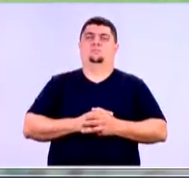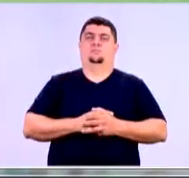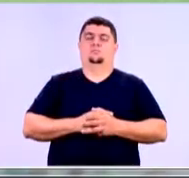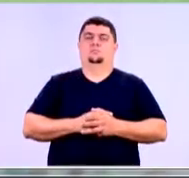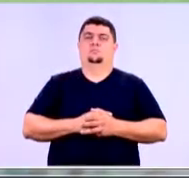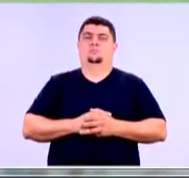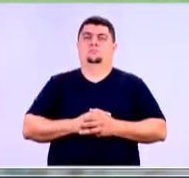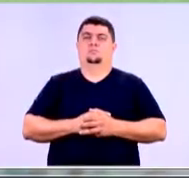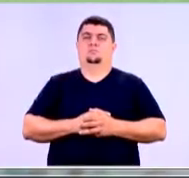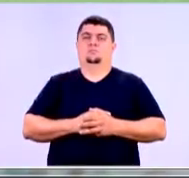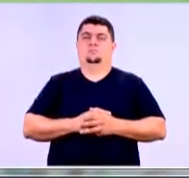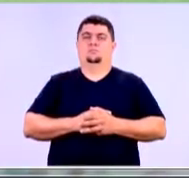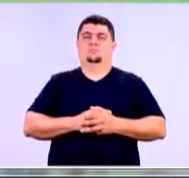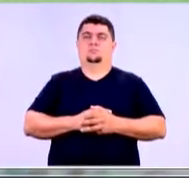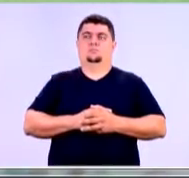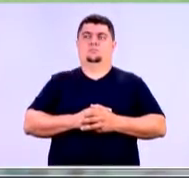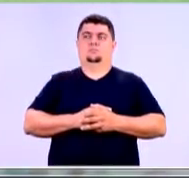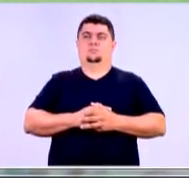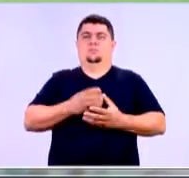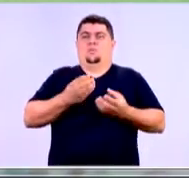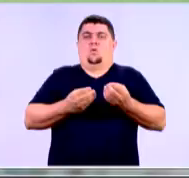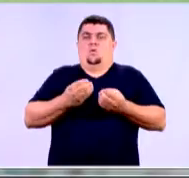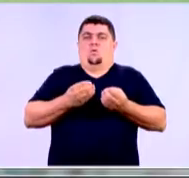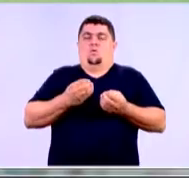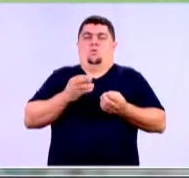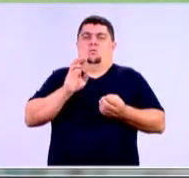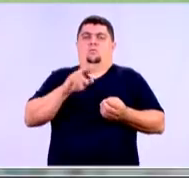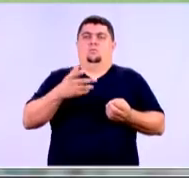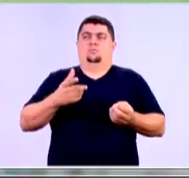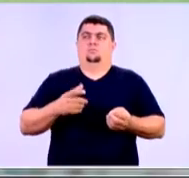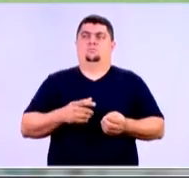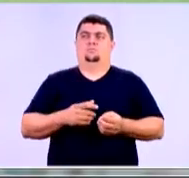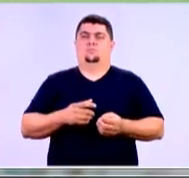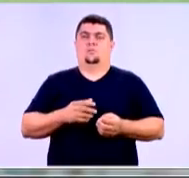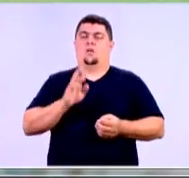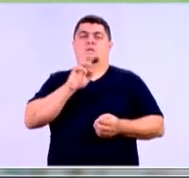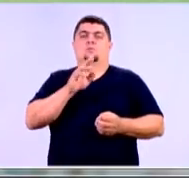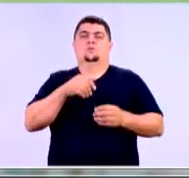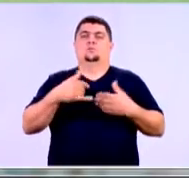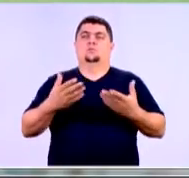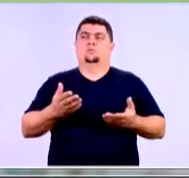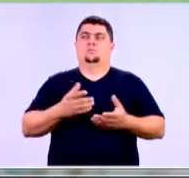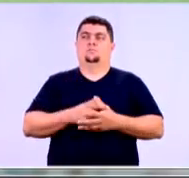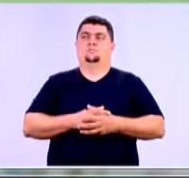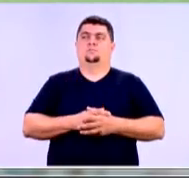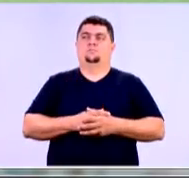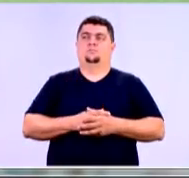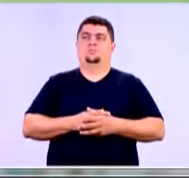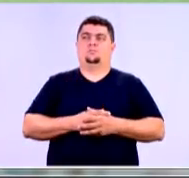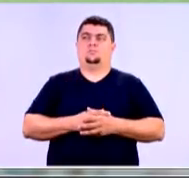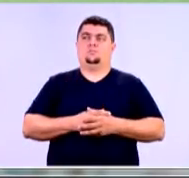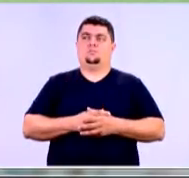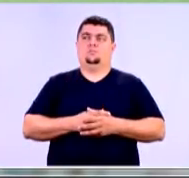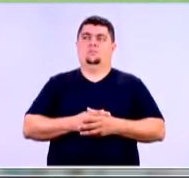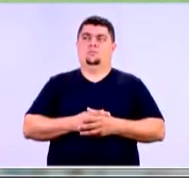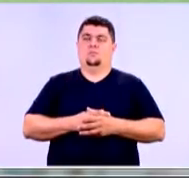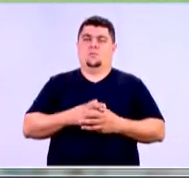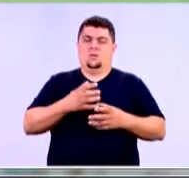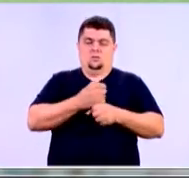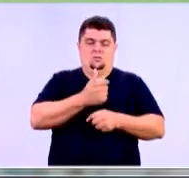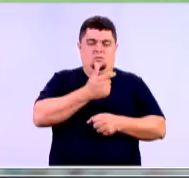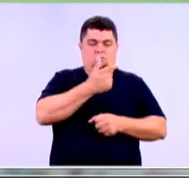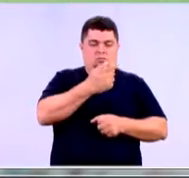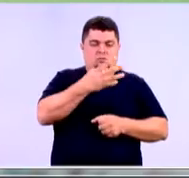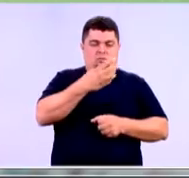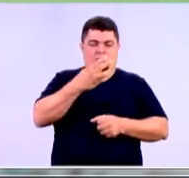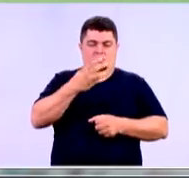aqui. Professor, como que a gente resolve isso aqui? Quanto que dá? Vamos fazer o passo a passo? Quanto que dá